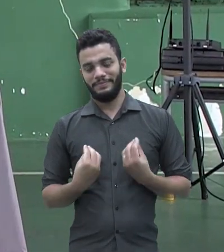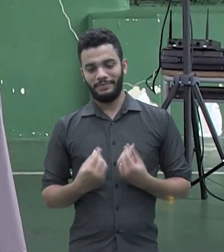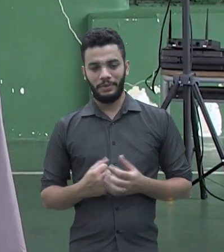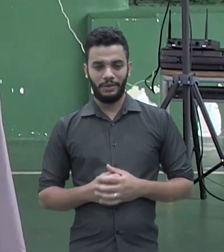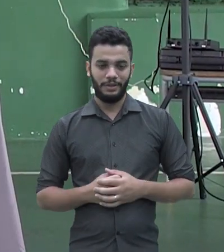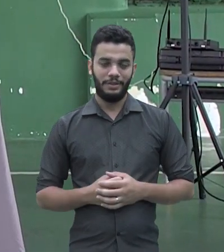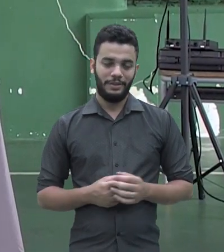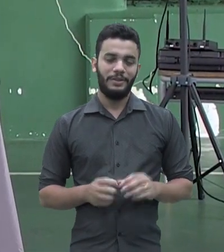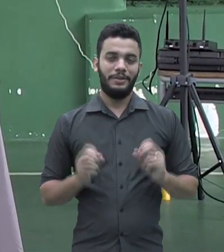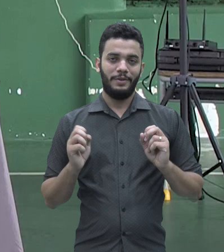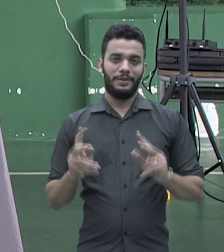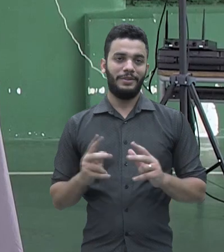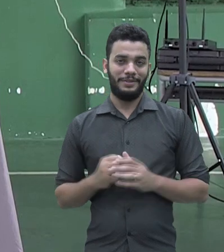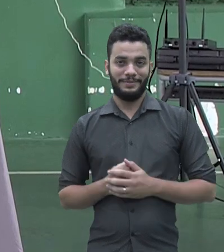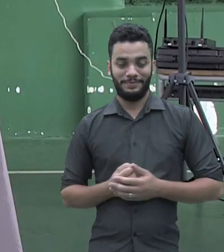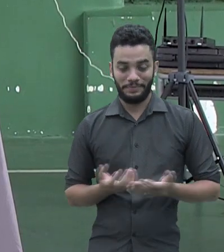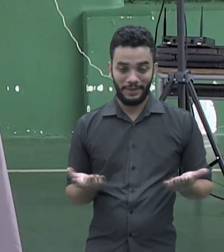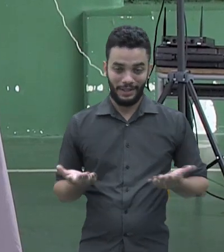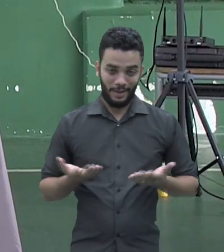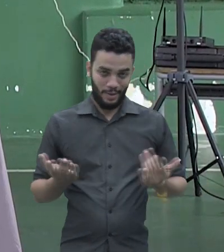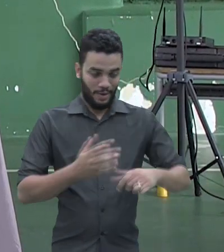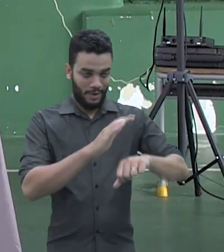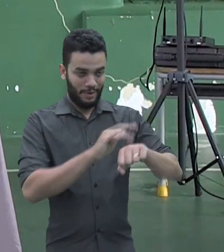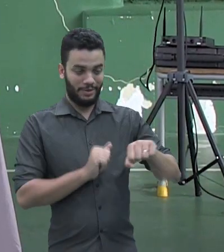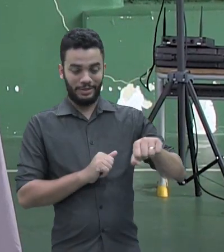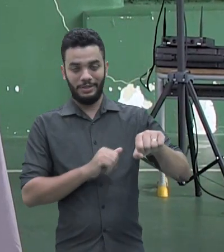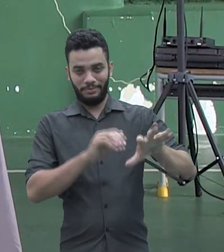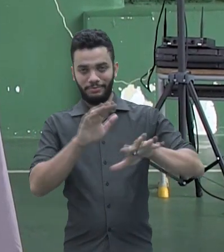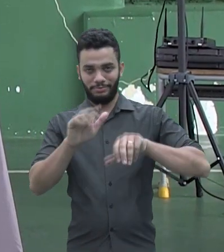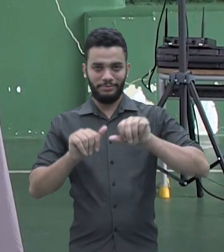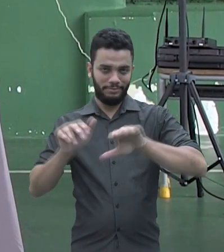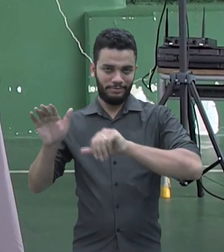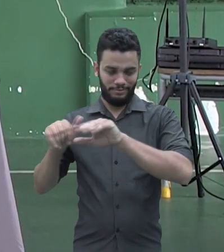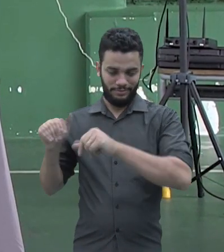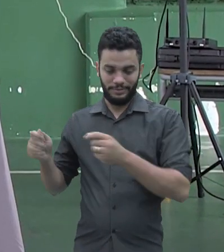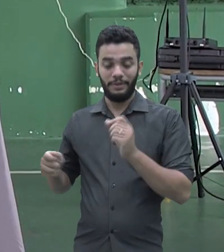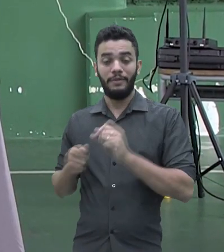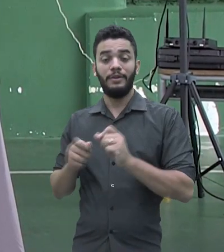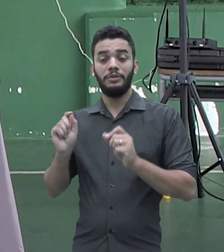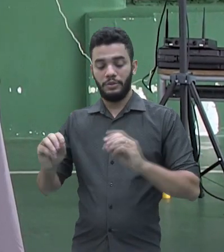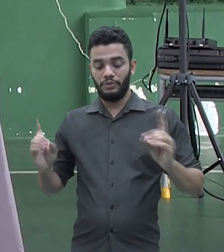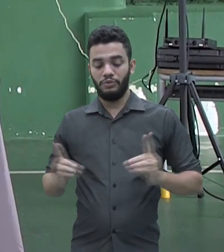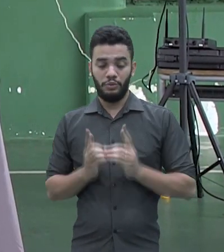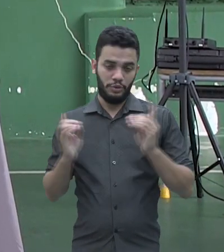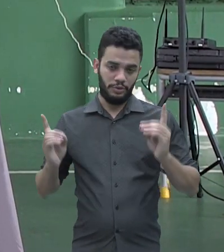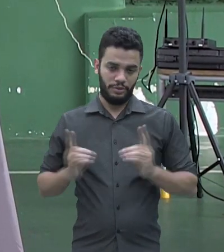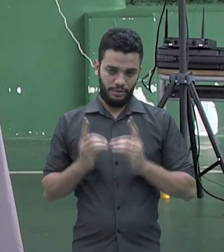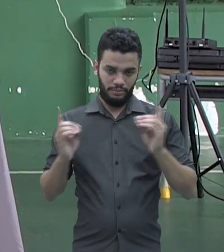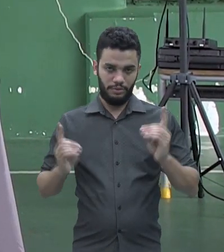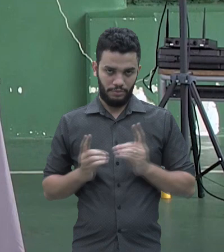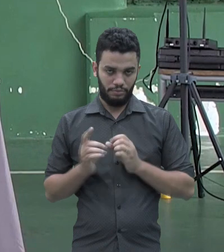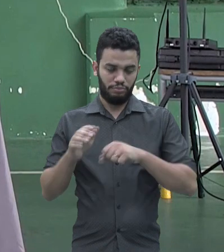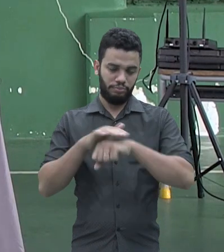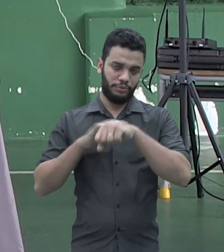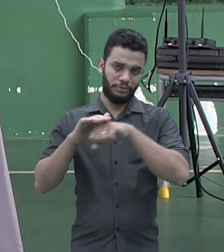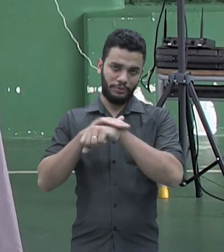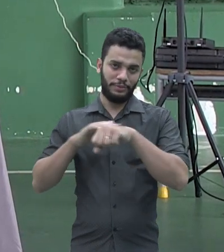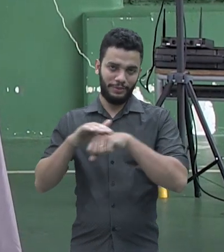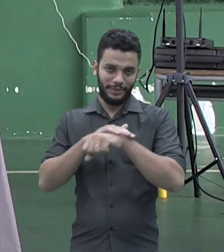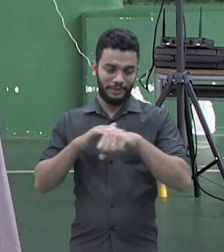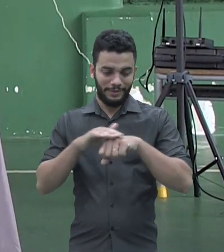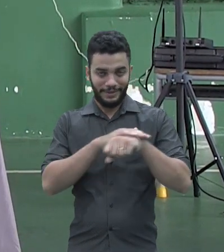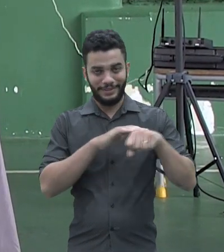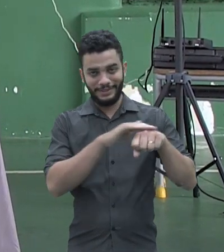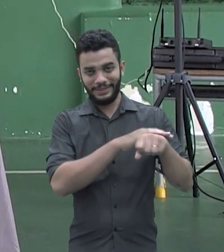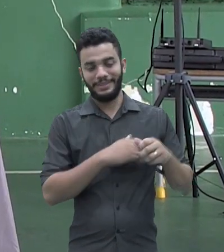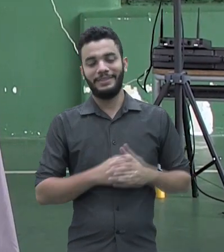Olha, neste momento eu quero chamar 10 alunos aqui à frente. Nós vamos fazer uma dinâmica e a gente vai conversar mais, tá bom? 10 alunos aqui